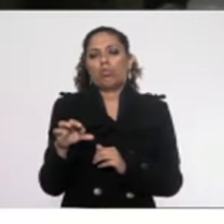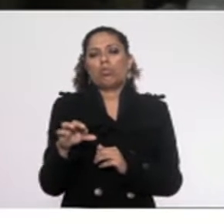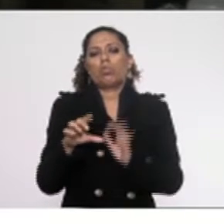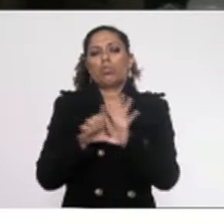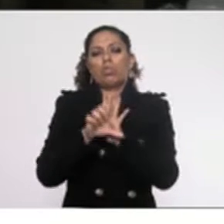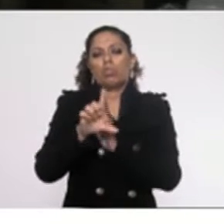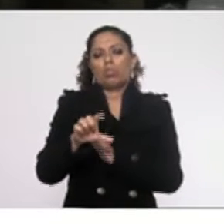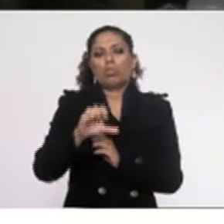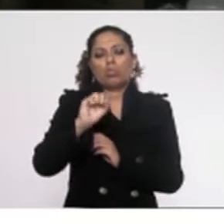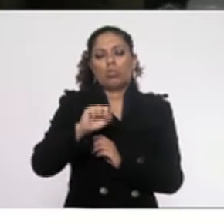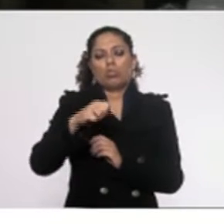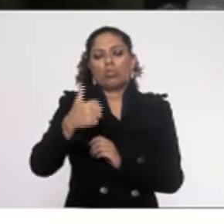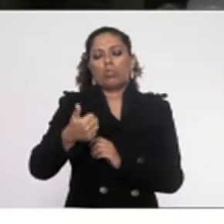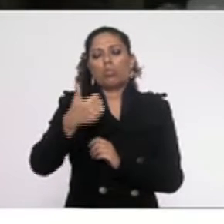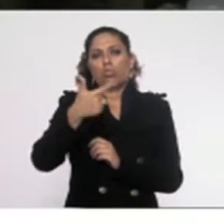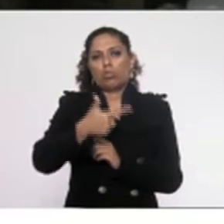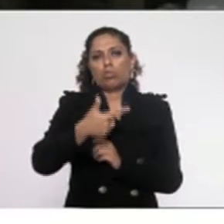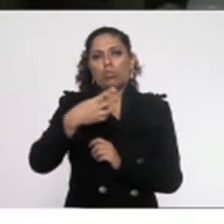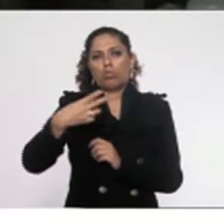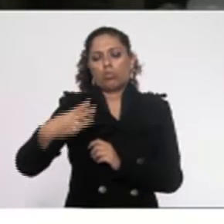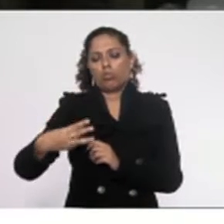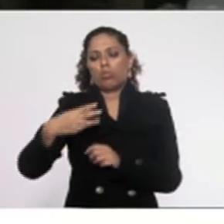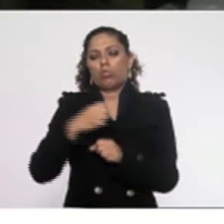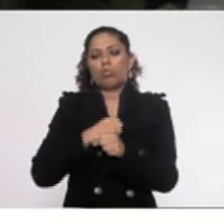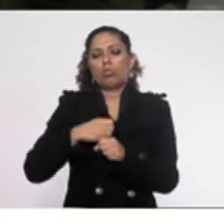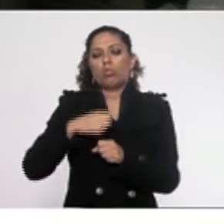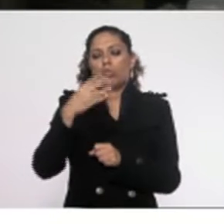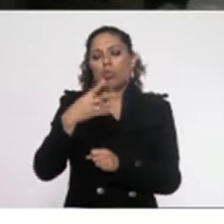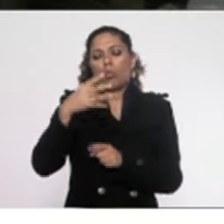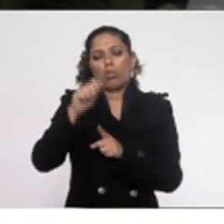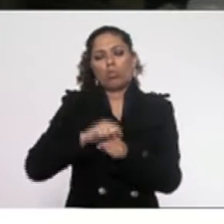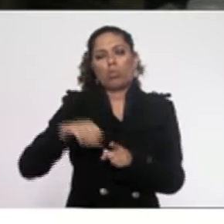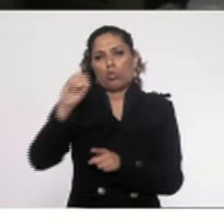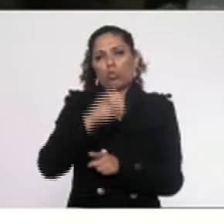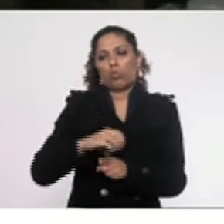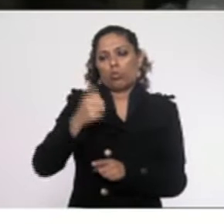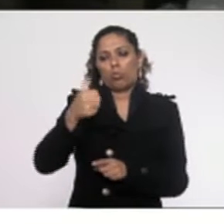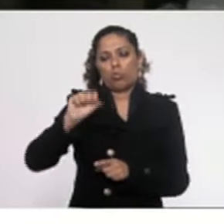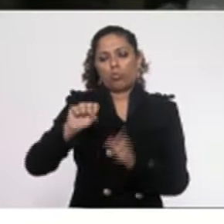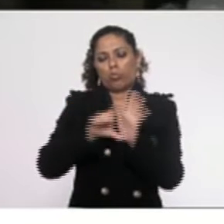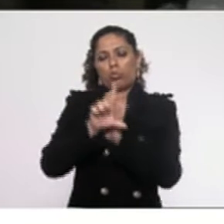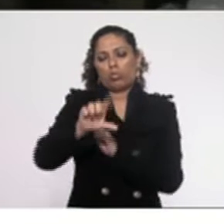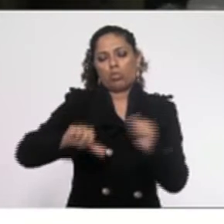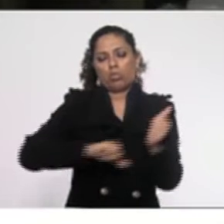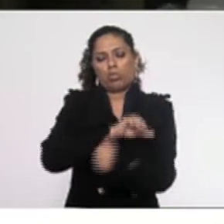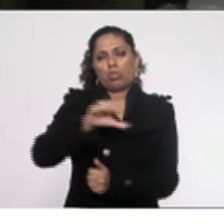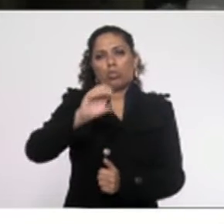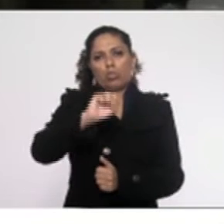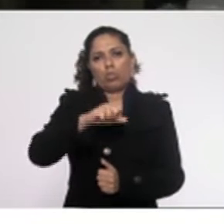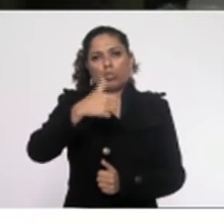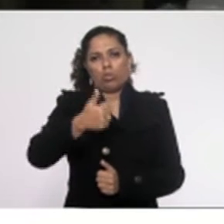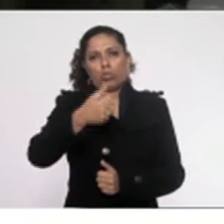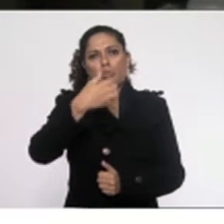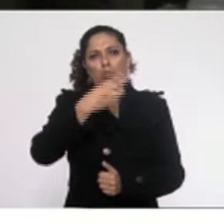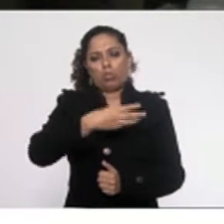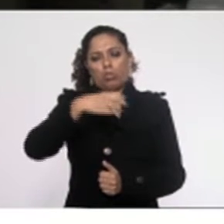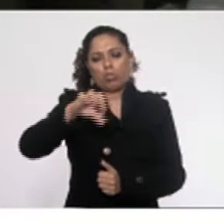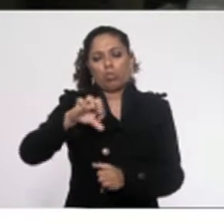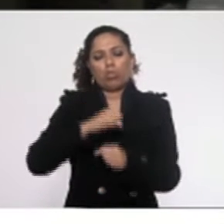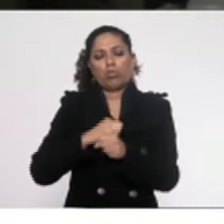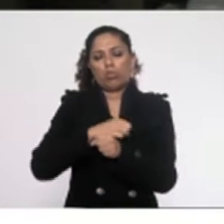Lei 8123, de 4 de outubro de 18. Altera a Lei 3189, de